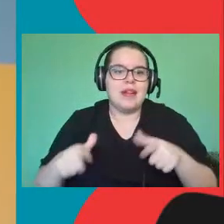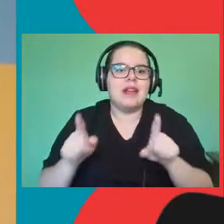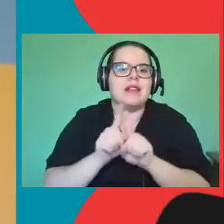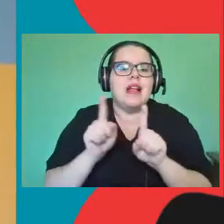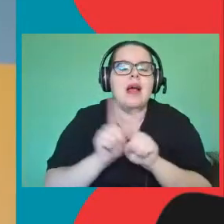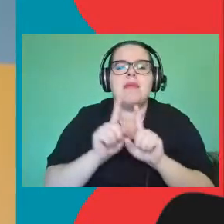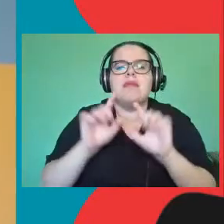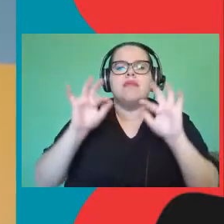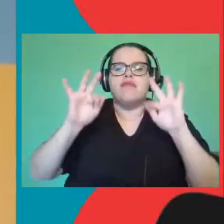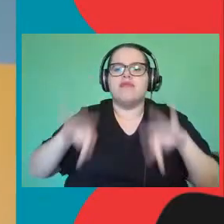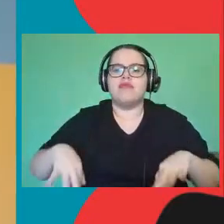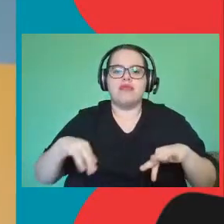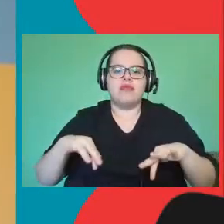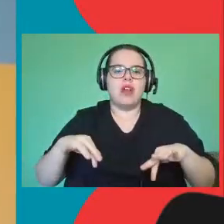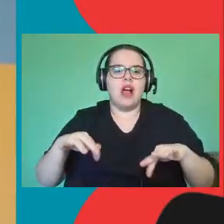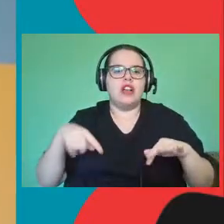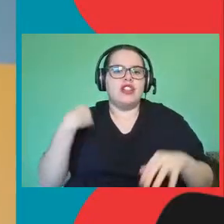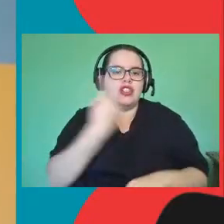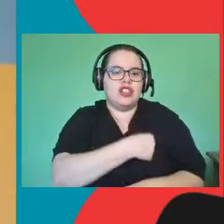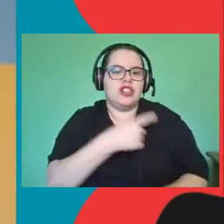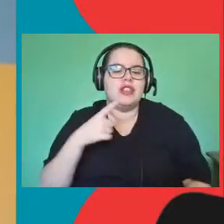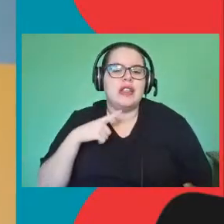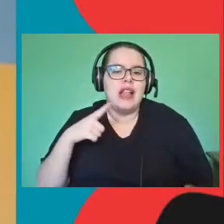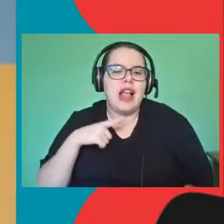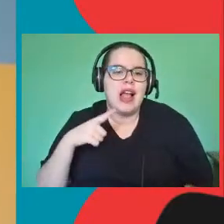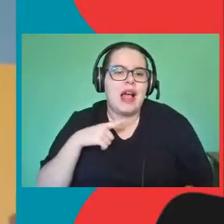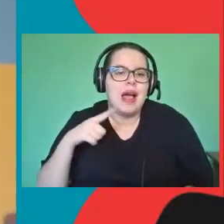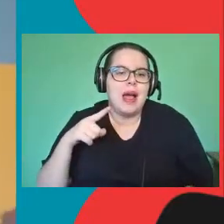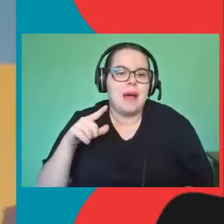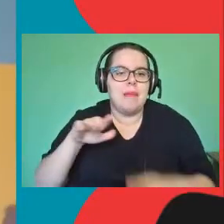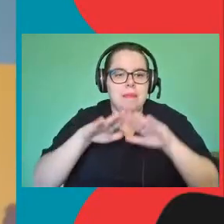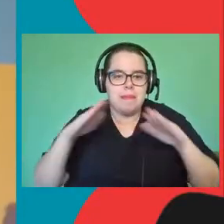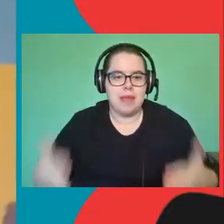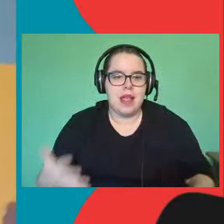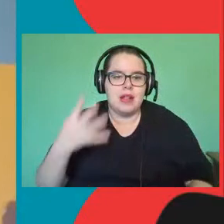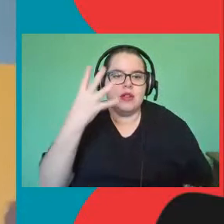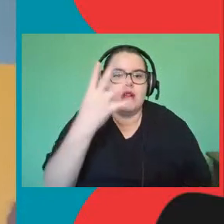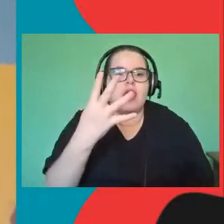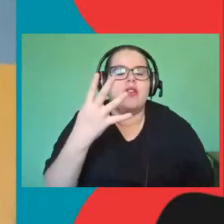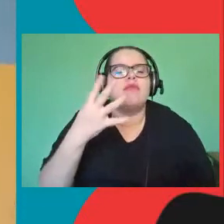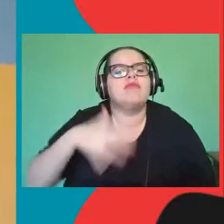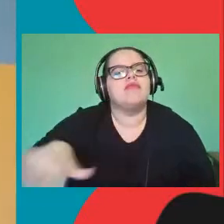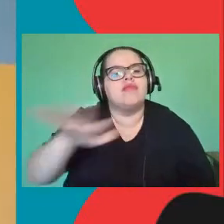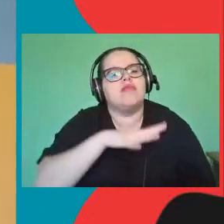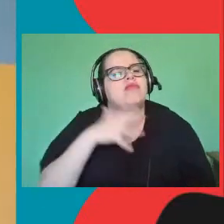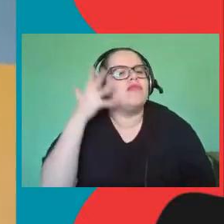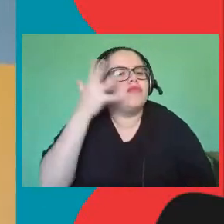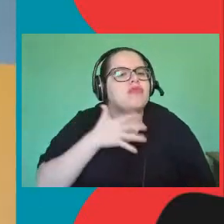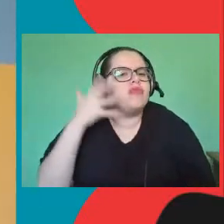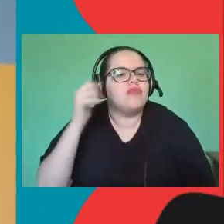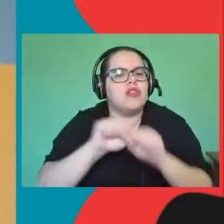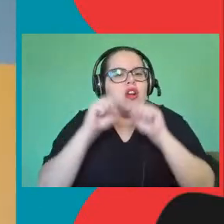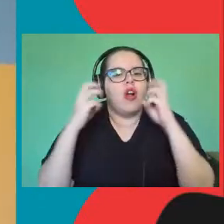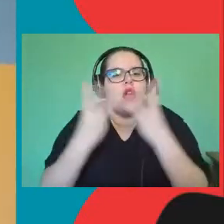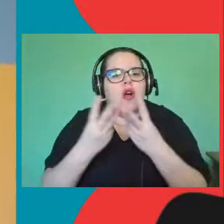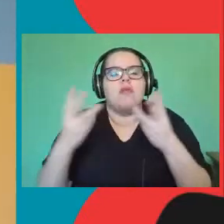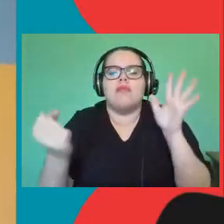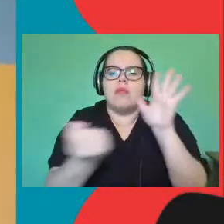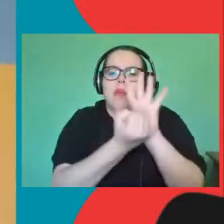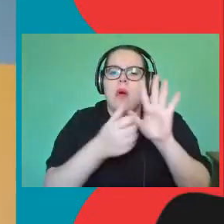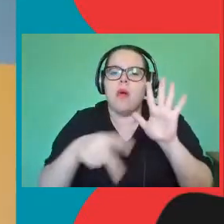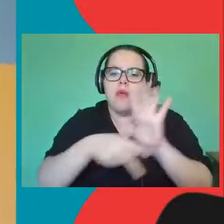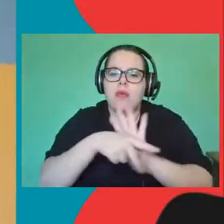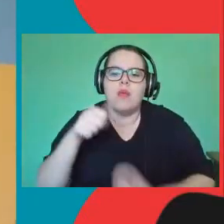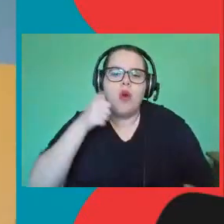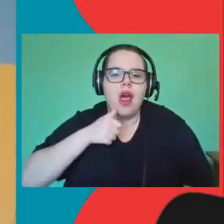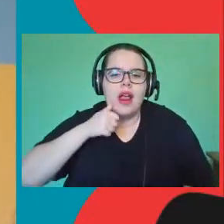Para fechar com chave de ouro, a gente tem a mesa 4 com as facilitadoras do workshop I Am Remarkable,